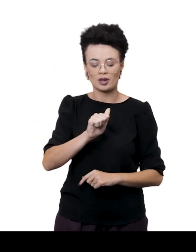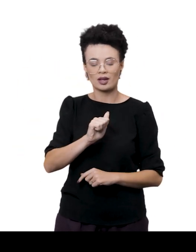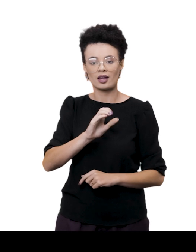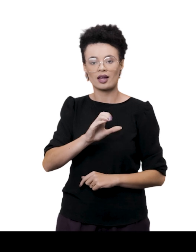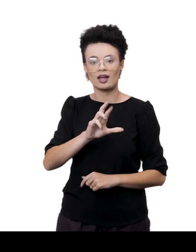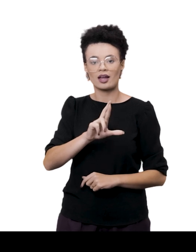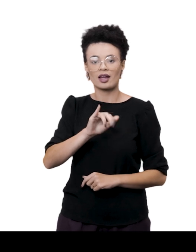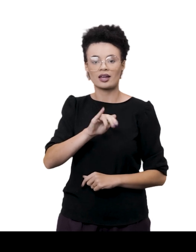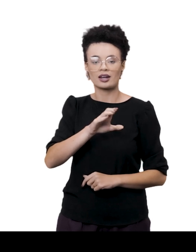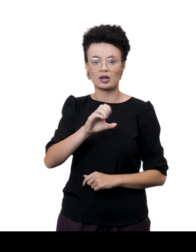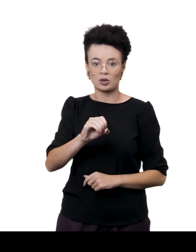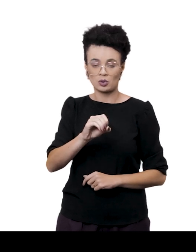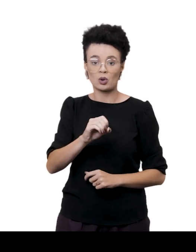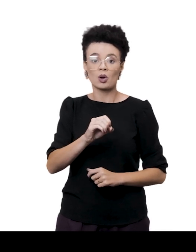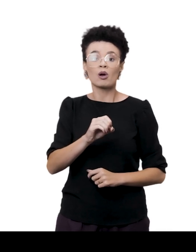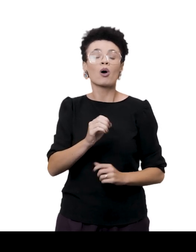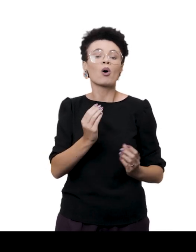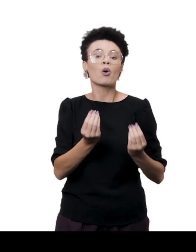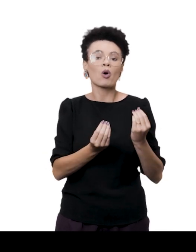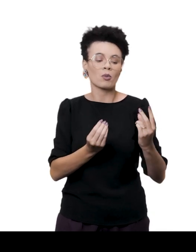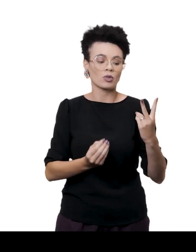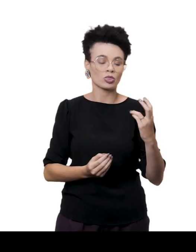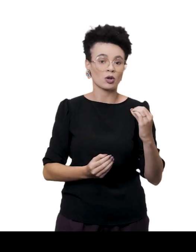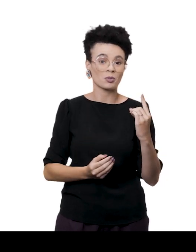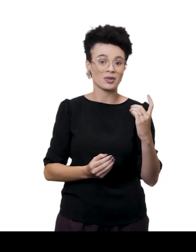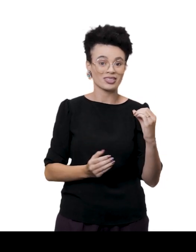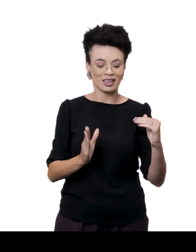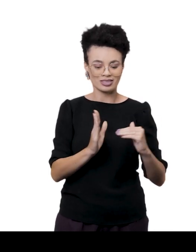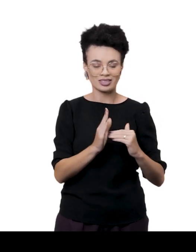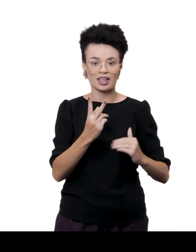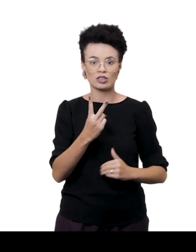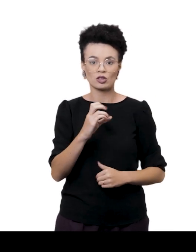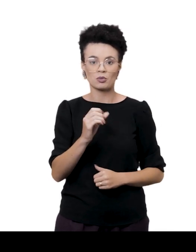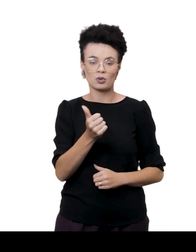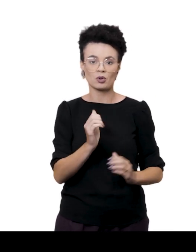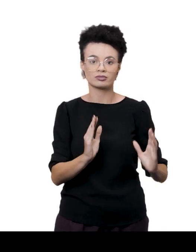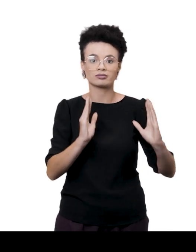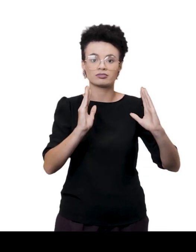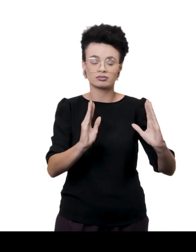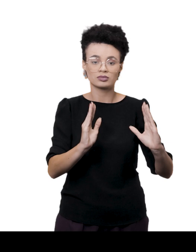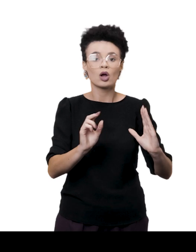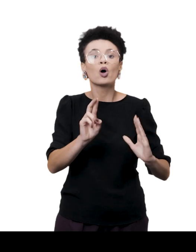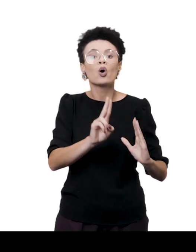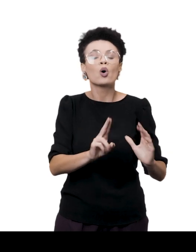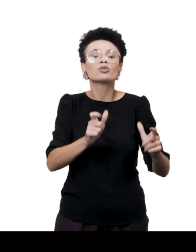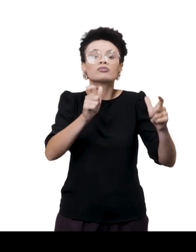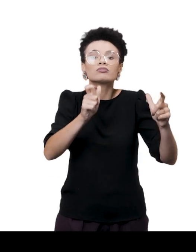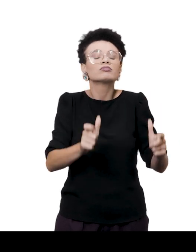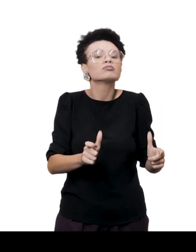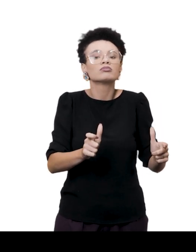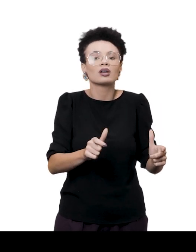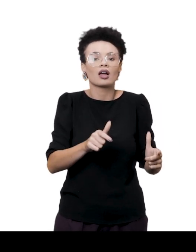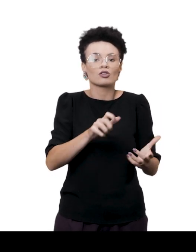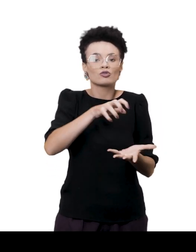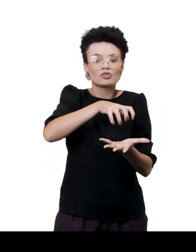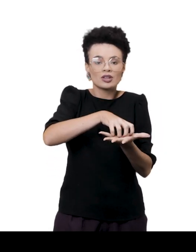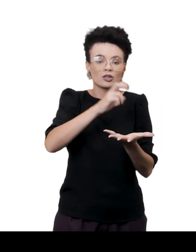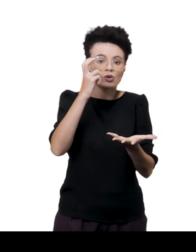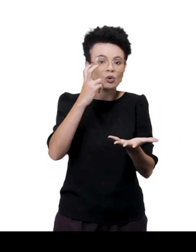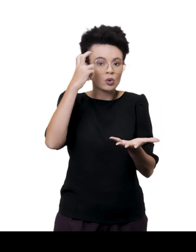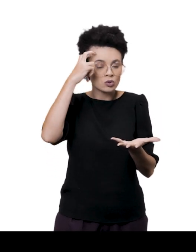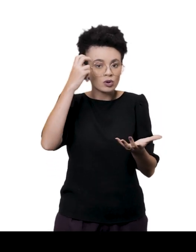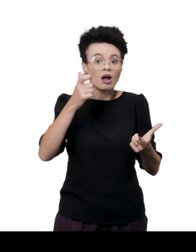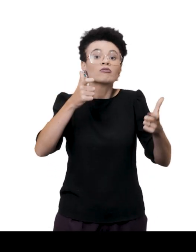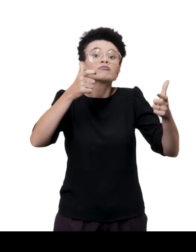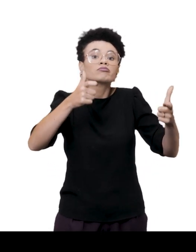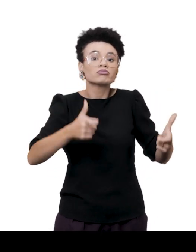tela entre 2010 e 2011, a obra pertence ao acervo do Centro Cultural Eduardo León Jiménez,